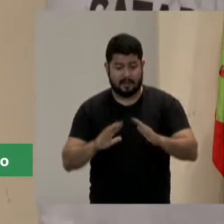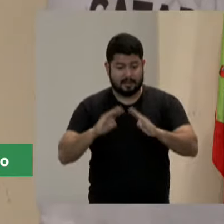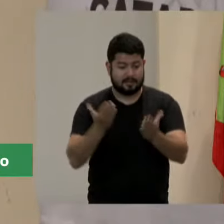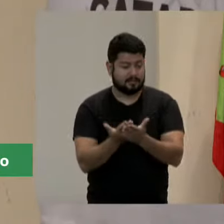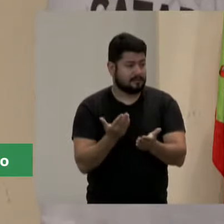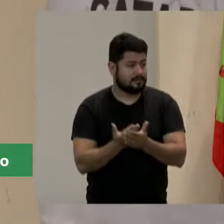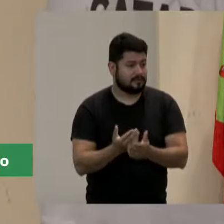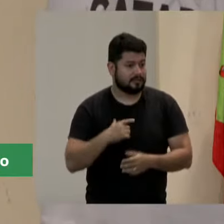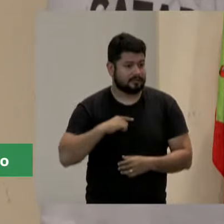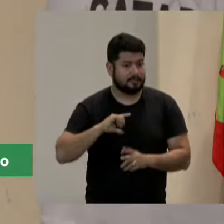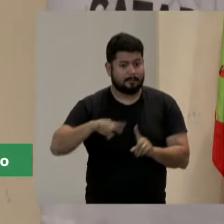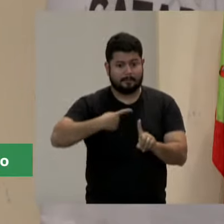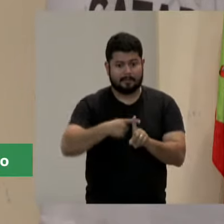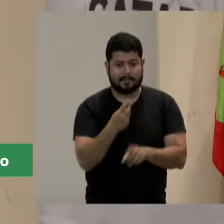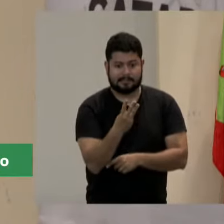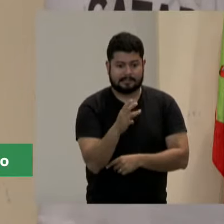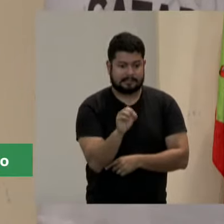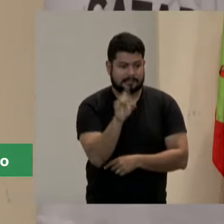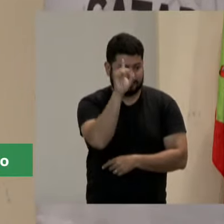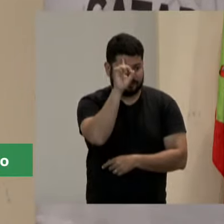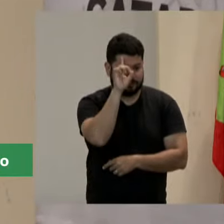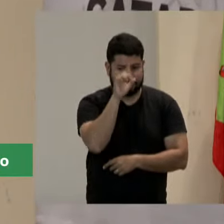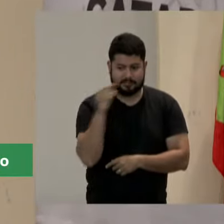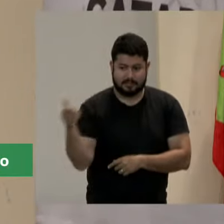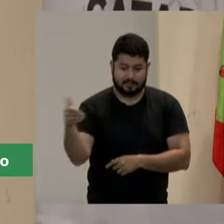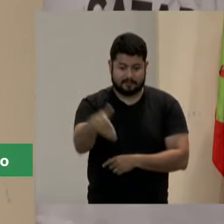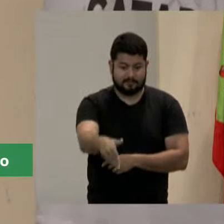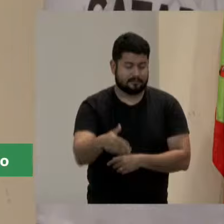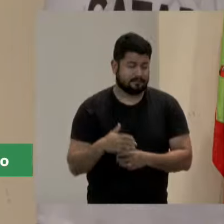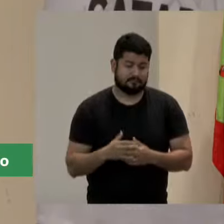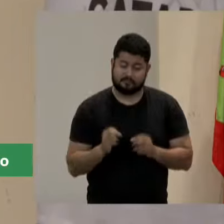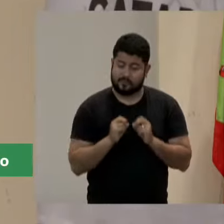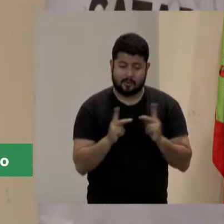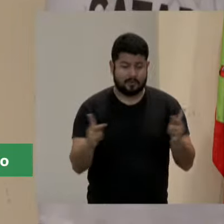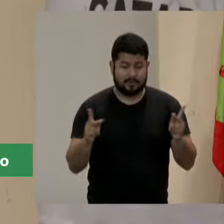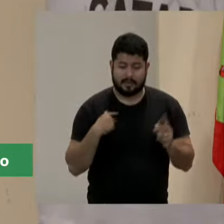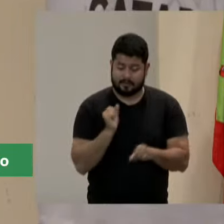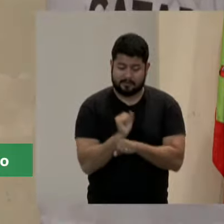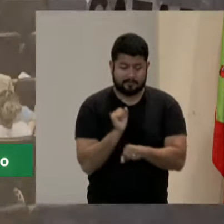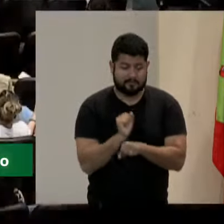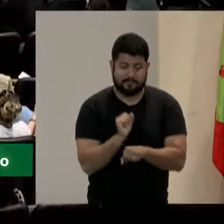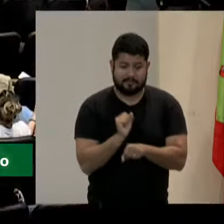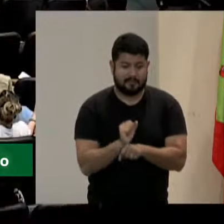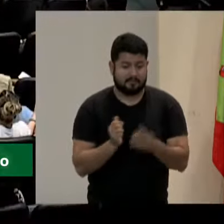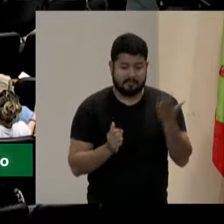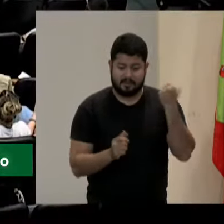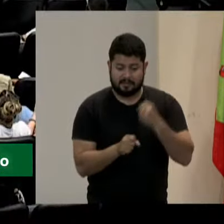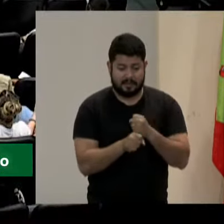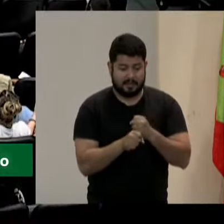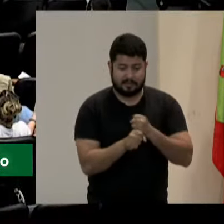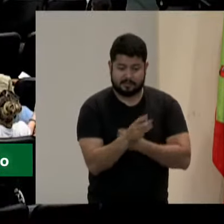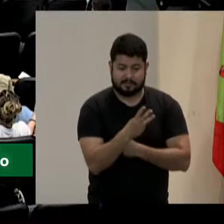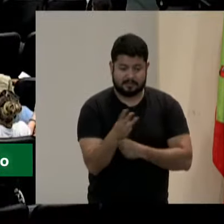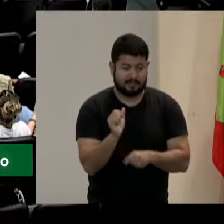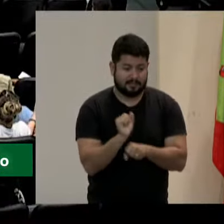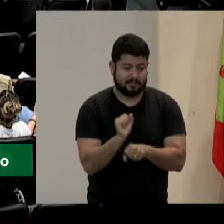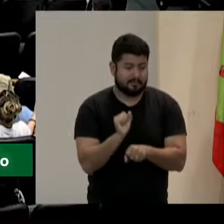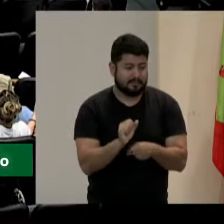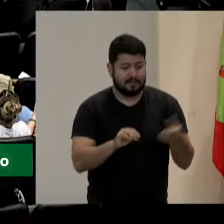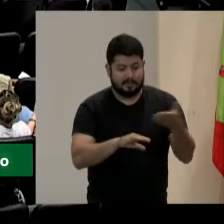dias. Tudo bem, o que que é 30 dias para quem ficou 3 anos? 30 dias depois eu voltei.